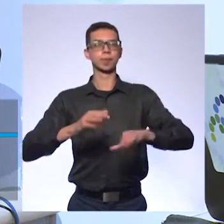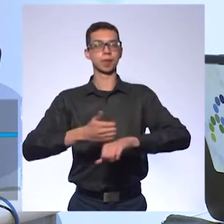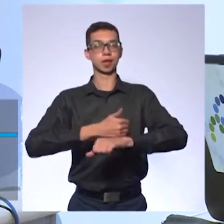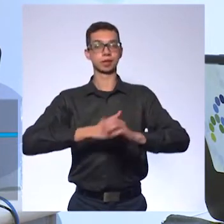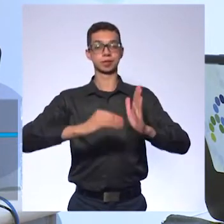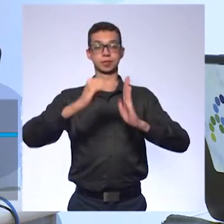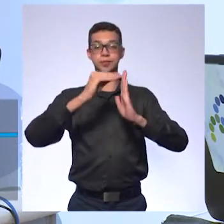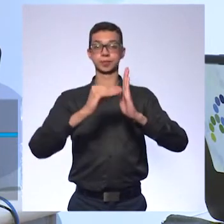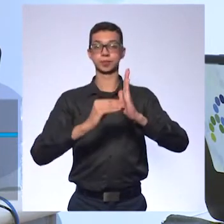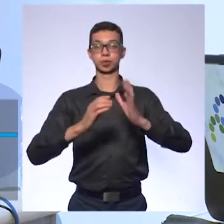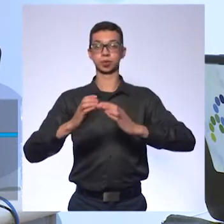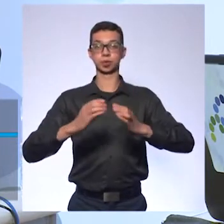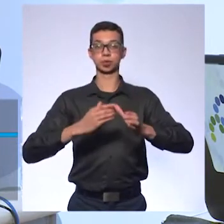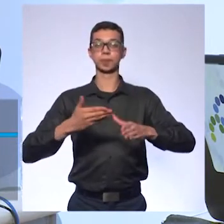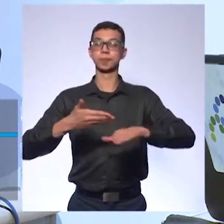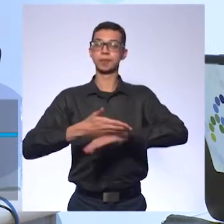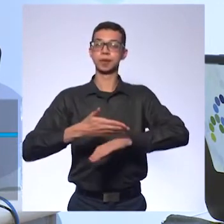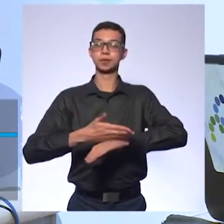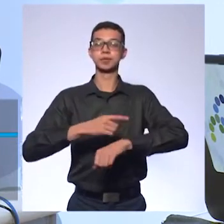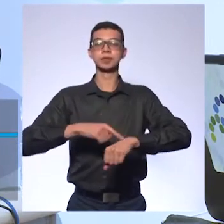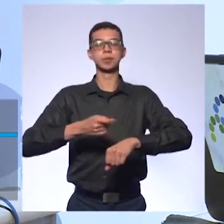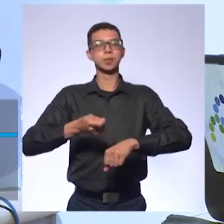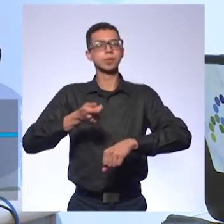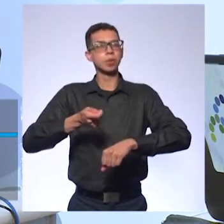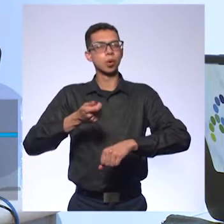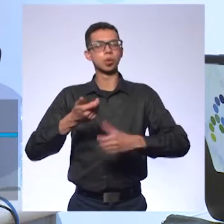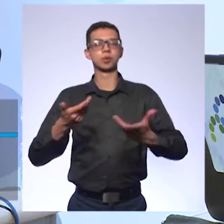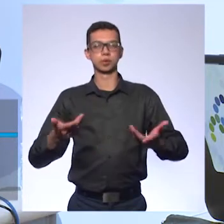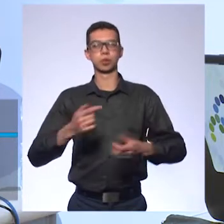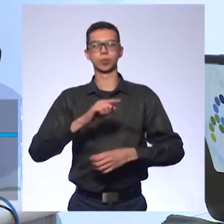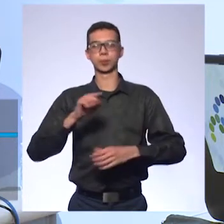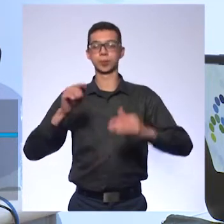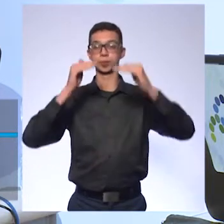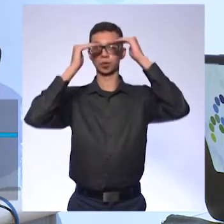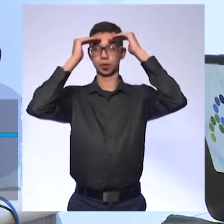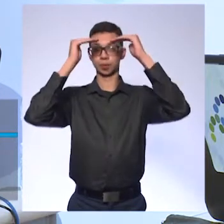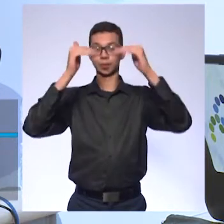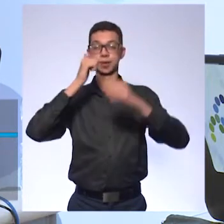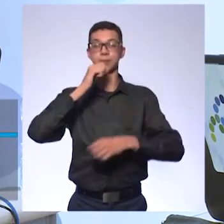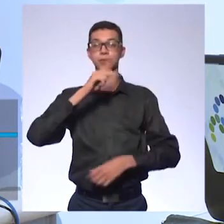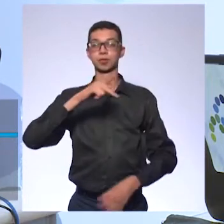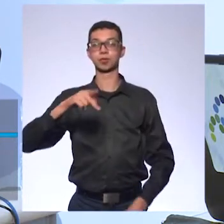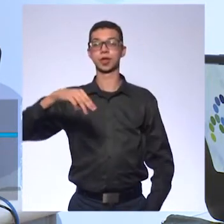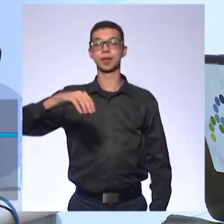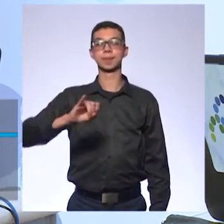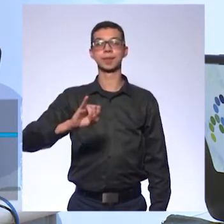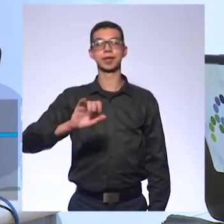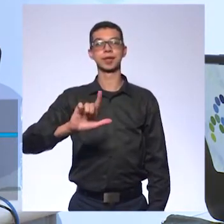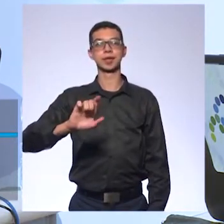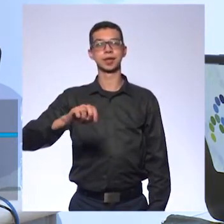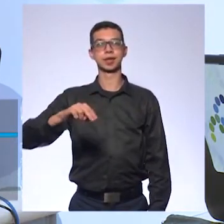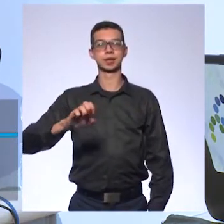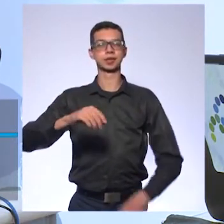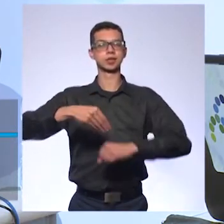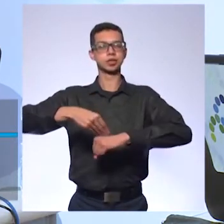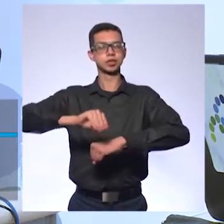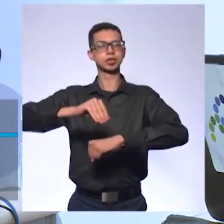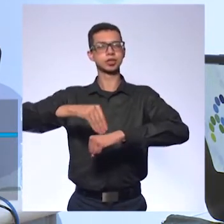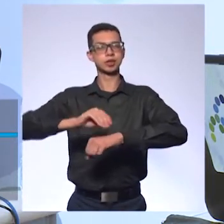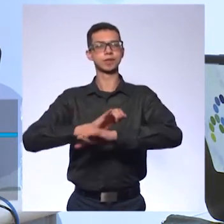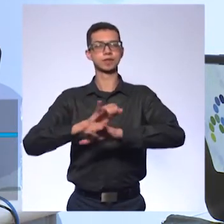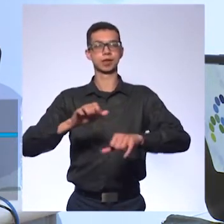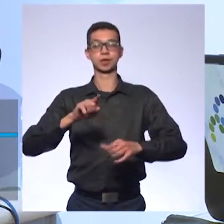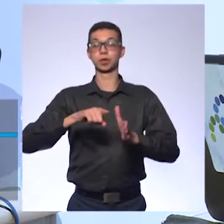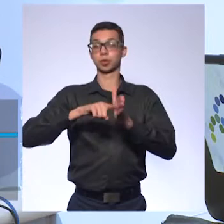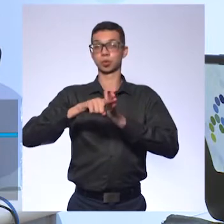tem aí um cronograma bem curtinho. Então, vale a pena seguir as orientações da professora Milene e, qualquer dúvida, consultar o